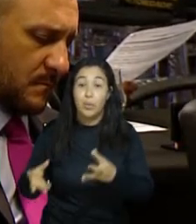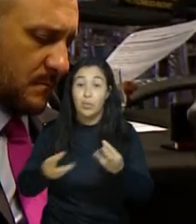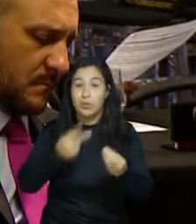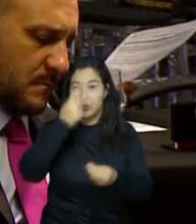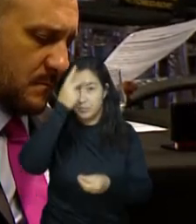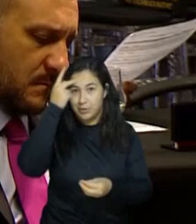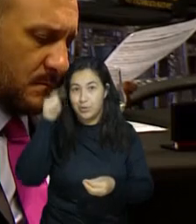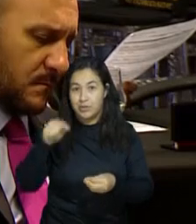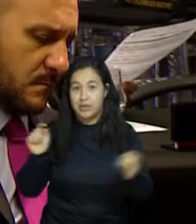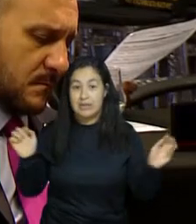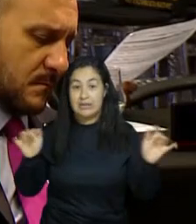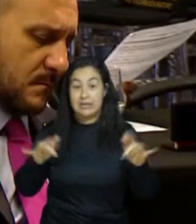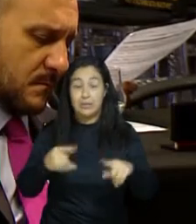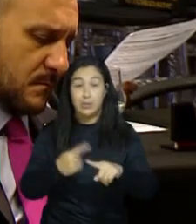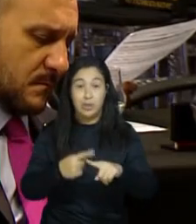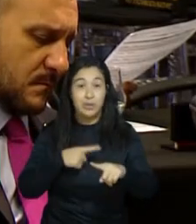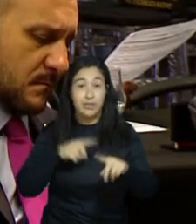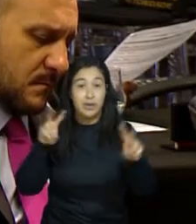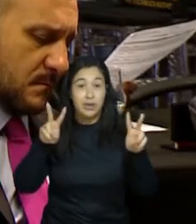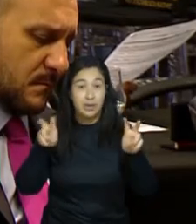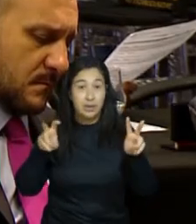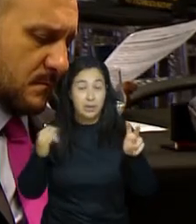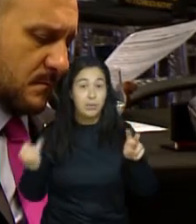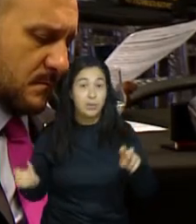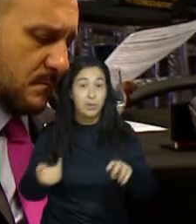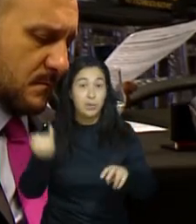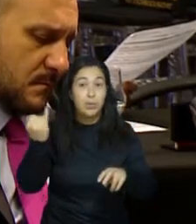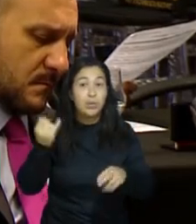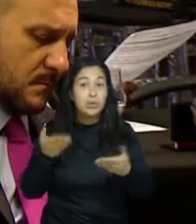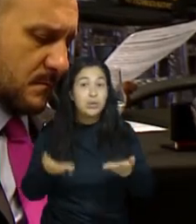assuntos importantíssimos daqui para frente,